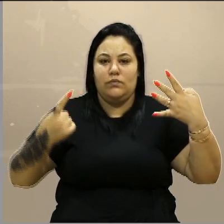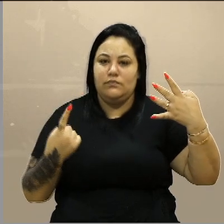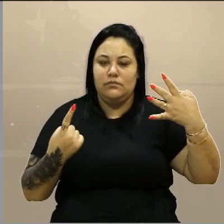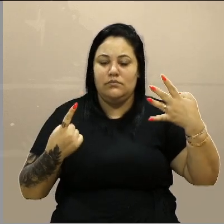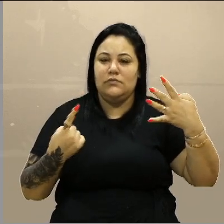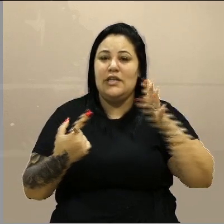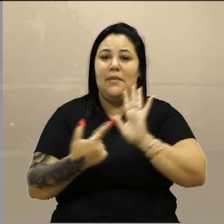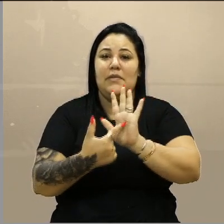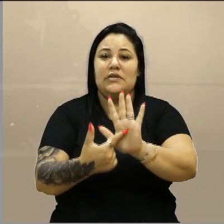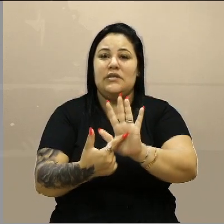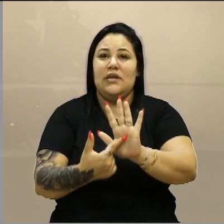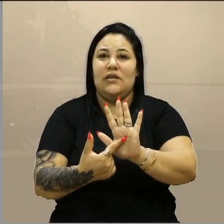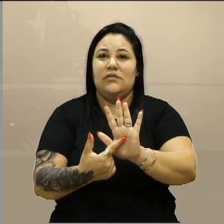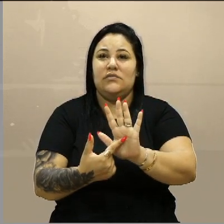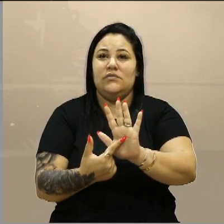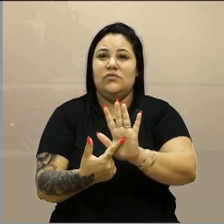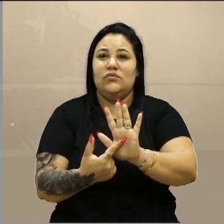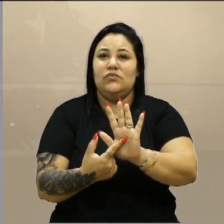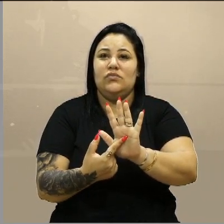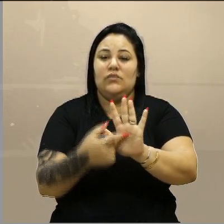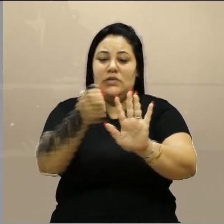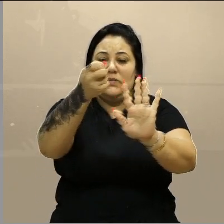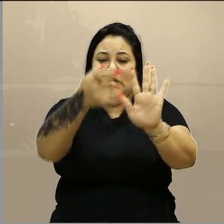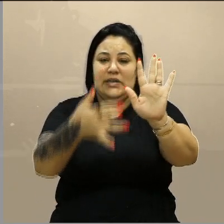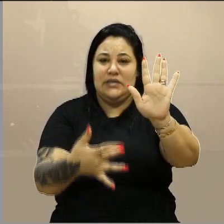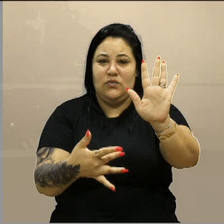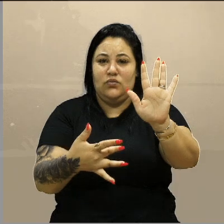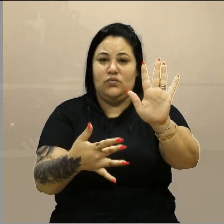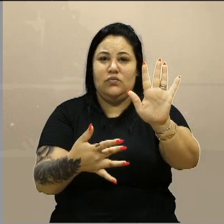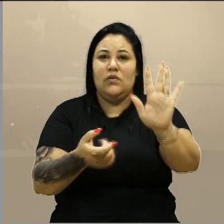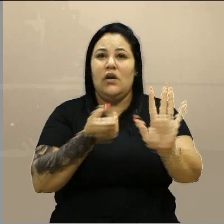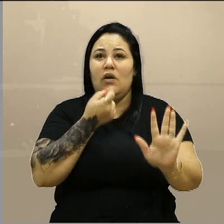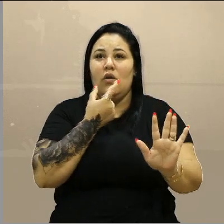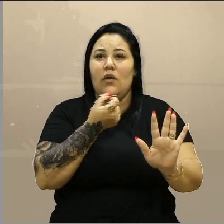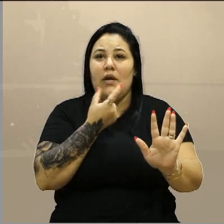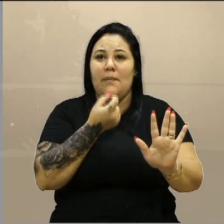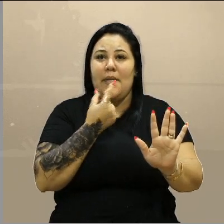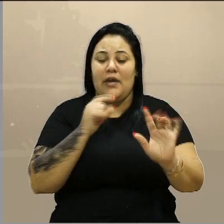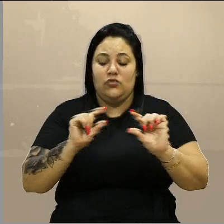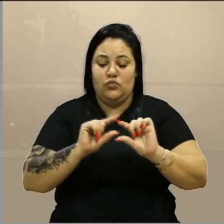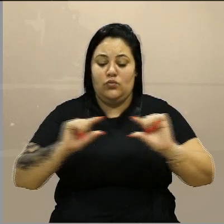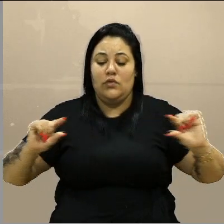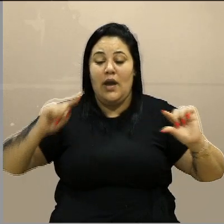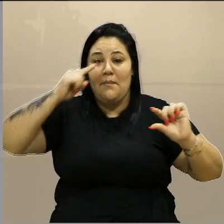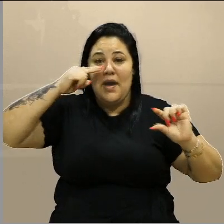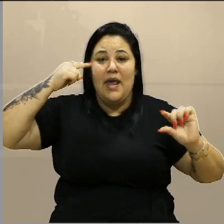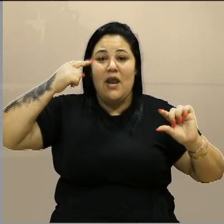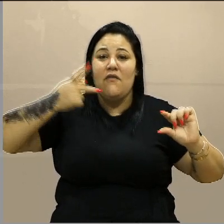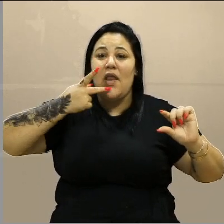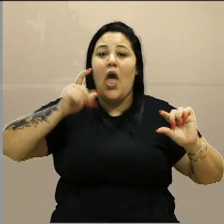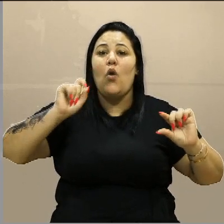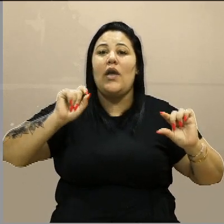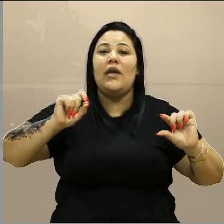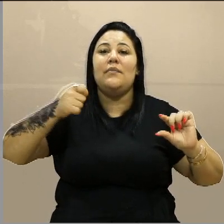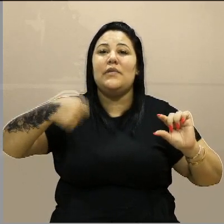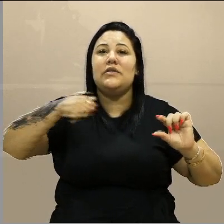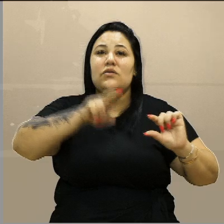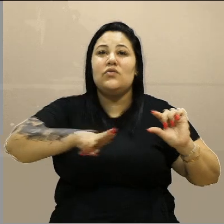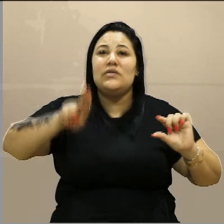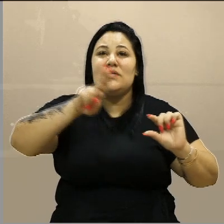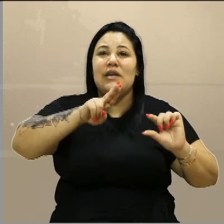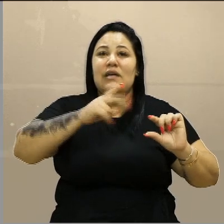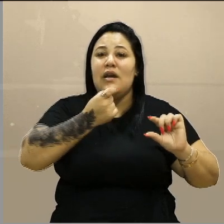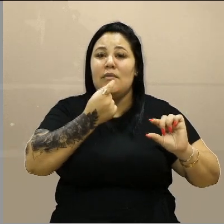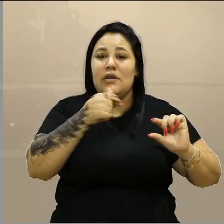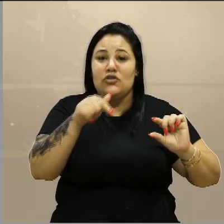Eles apresentaram uma bula de um remédio, onde que está ali na tarja amarela, dizendo que você deveria utilizar esse remédio por 7 dias no